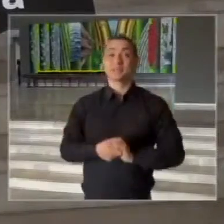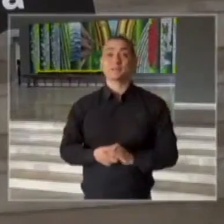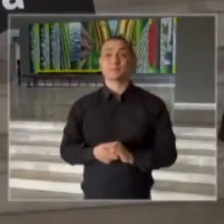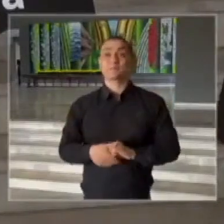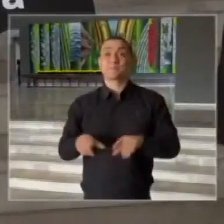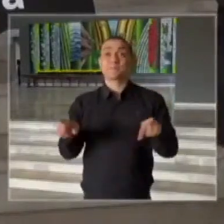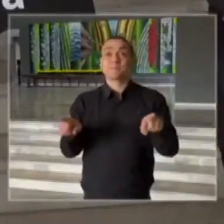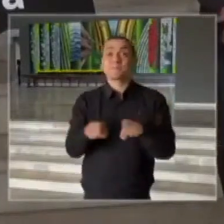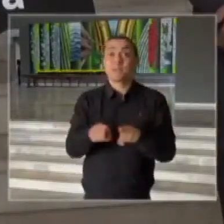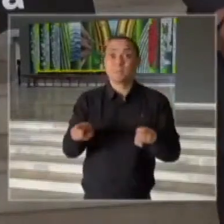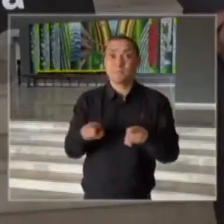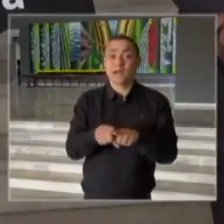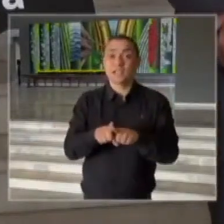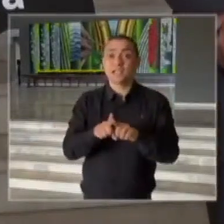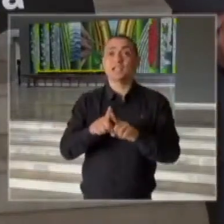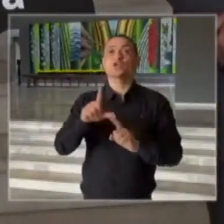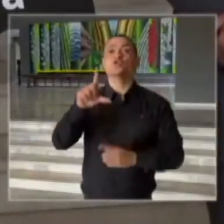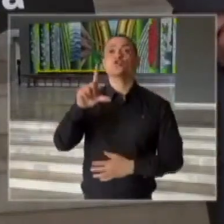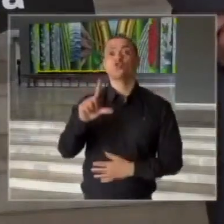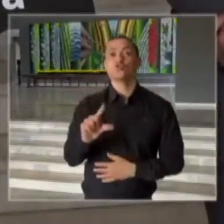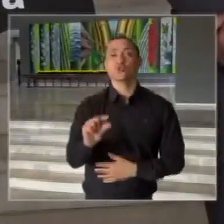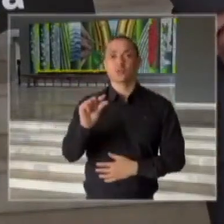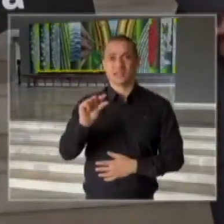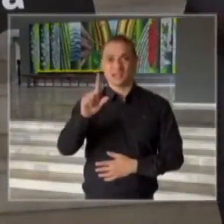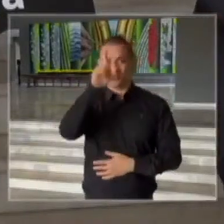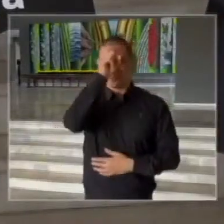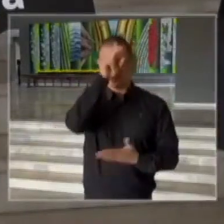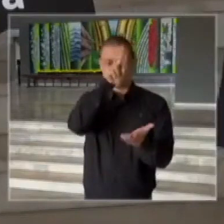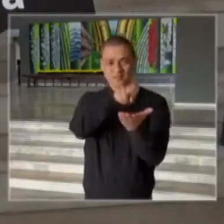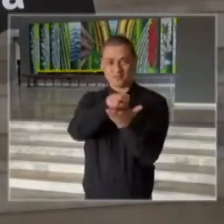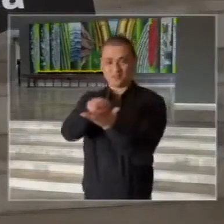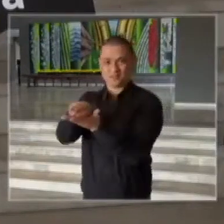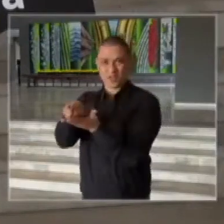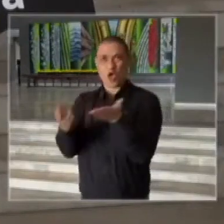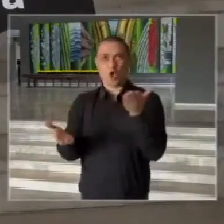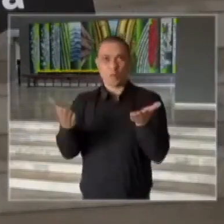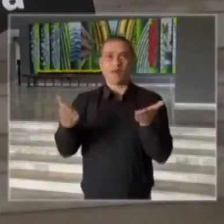houve também uma redução da internação